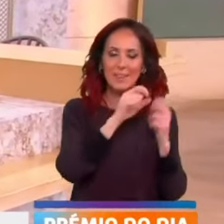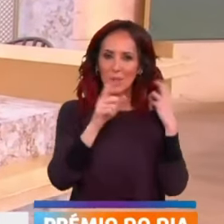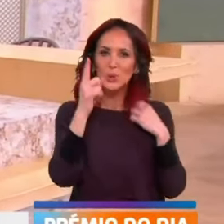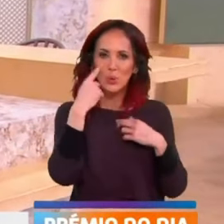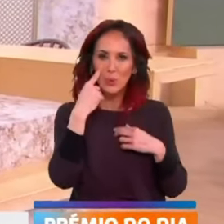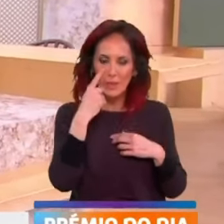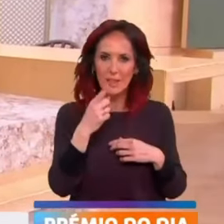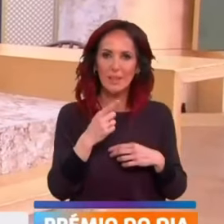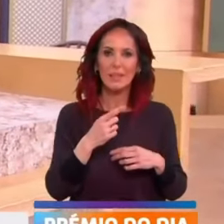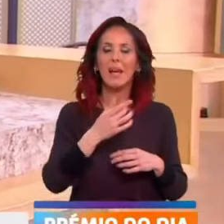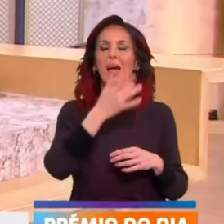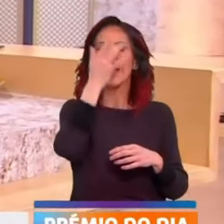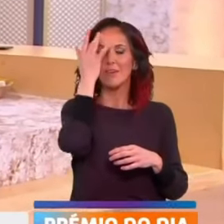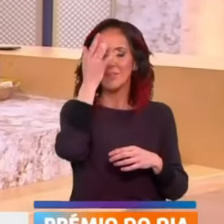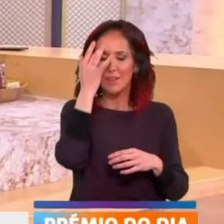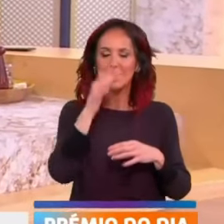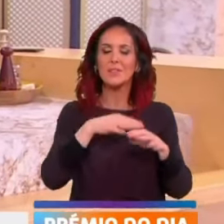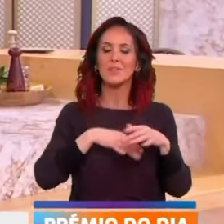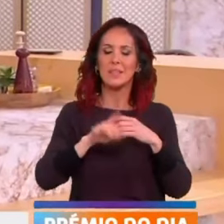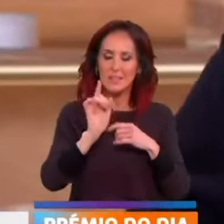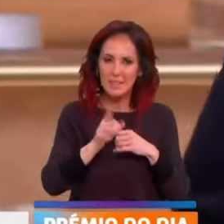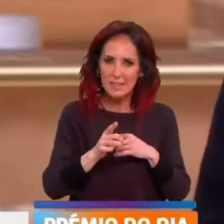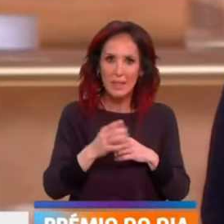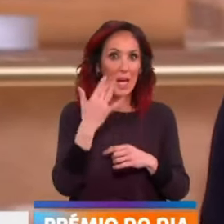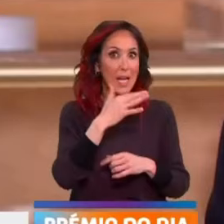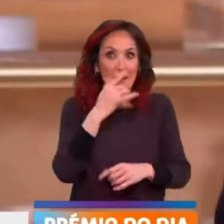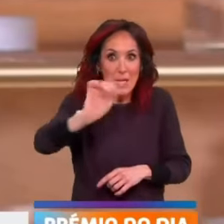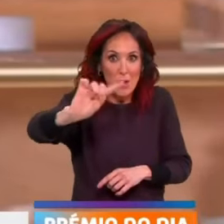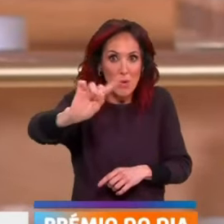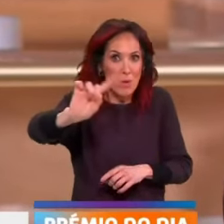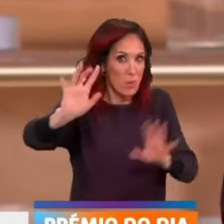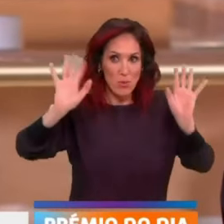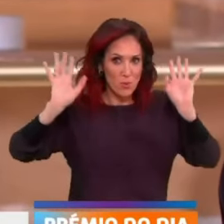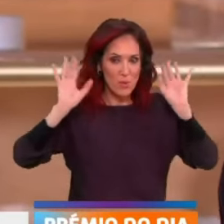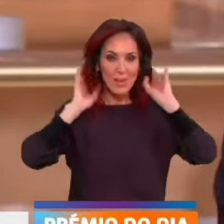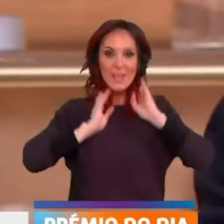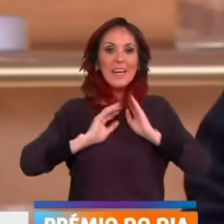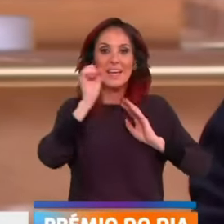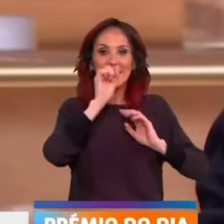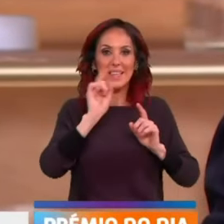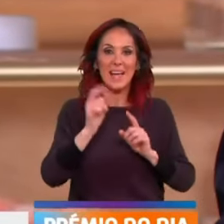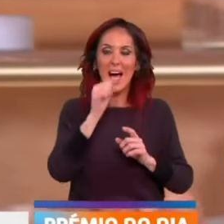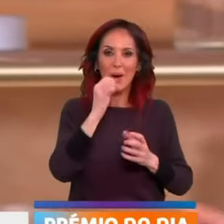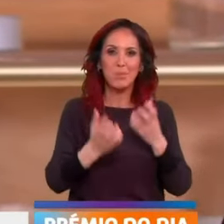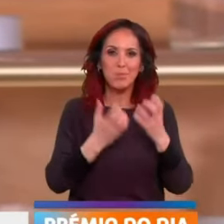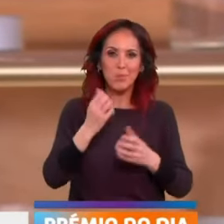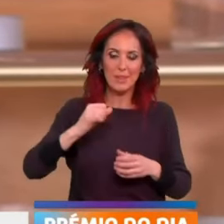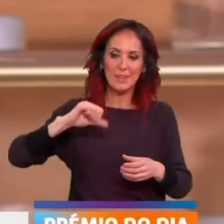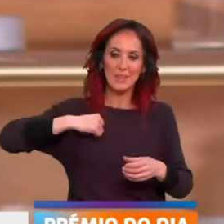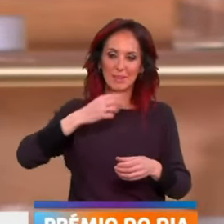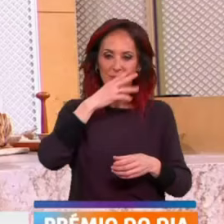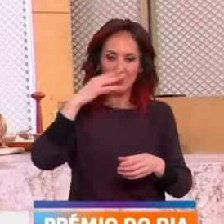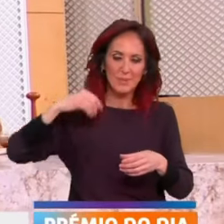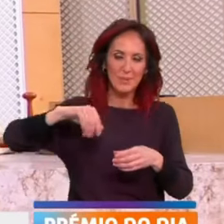Sim. Tenho... É fácil fazer. Não vou cantar, dá pouco trabalho. Pôr água a ferver, coentros e alho. Coentros e